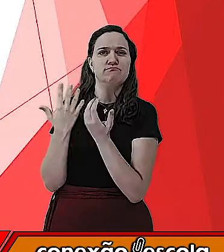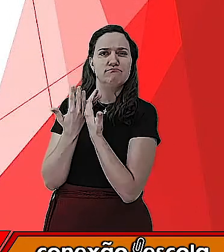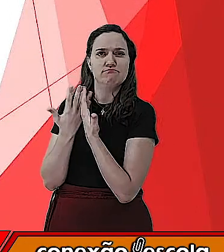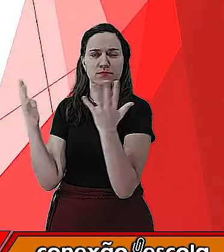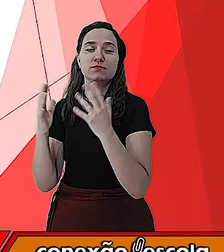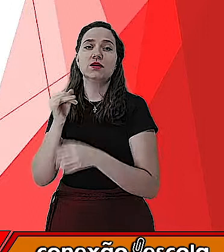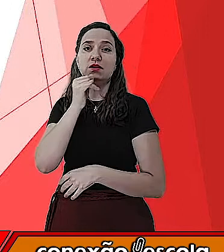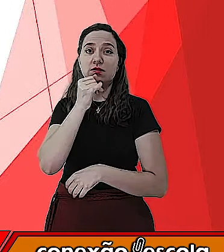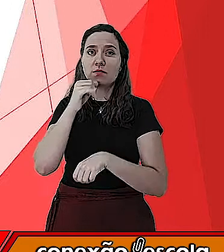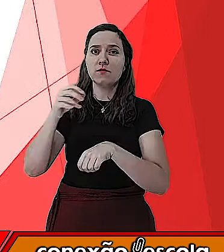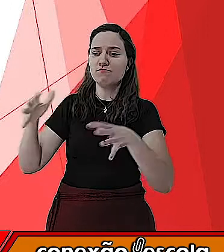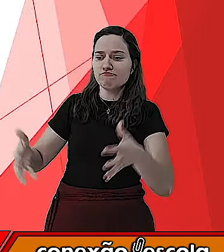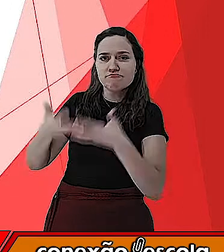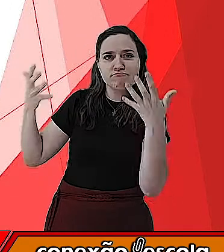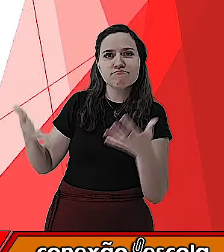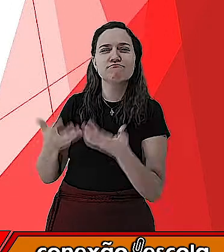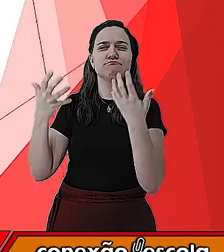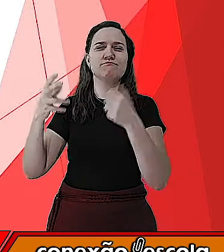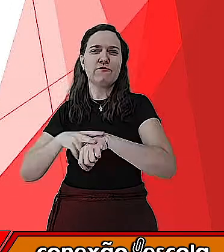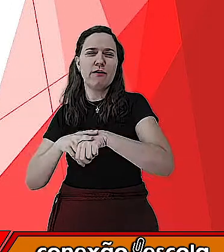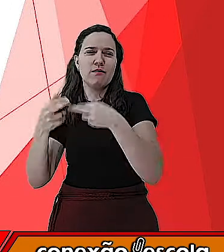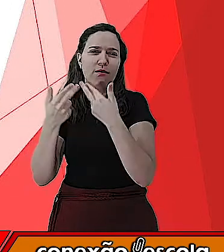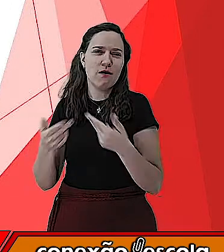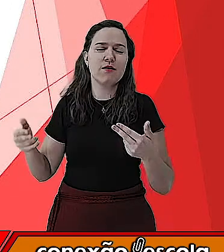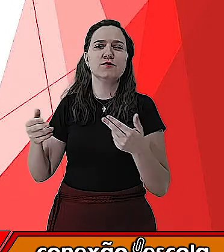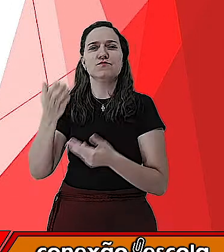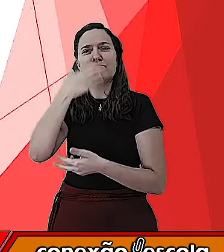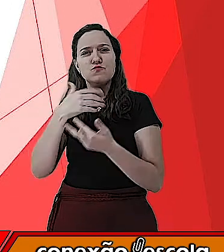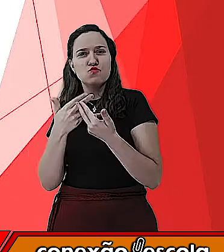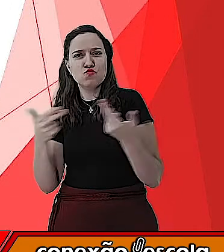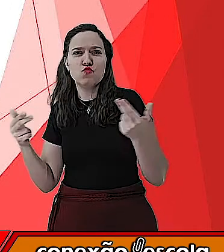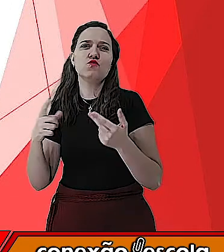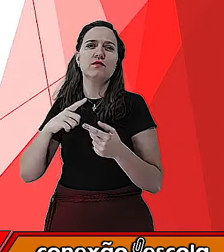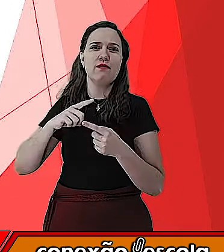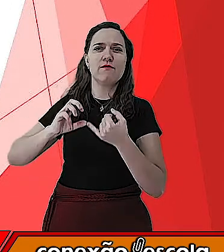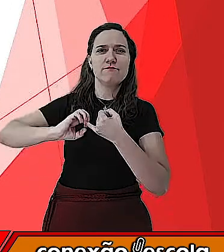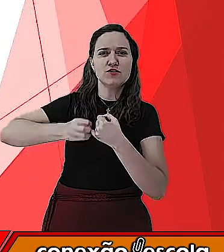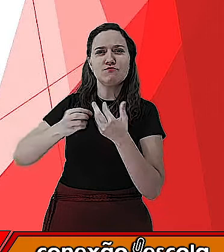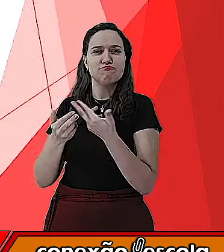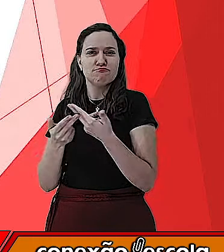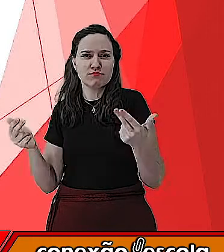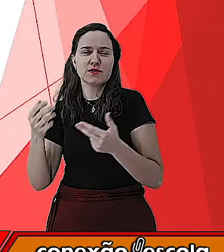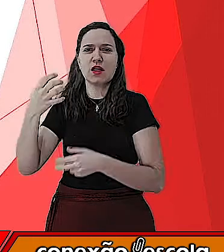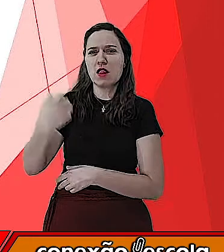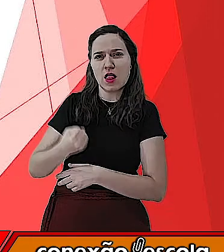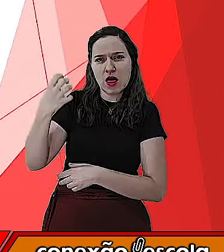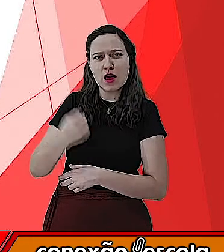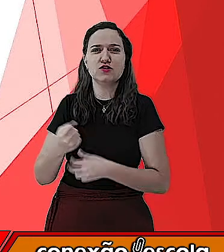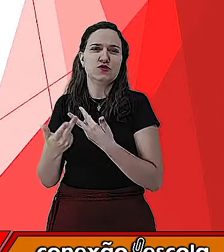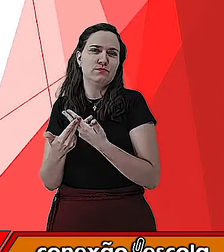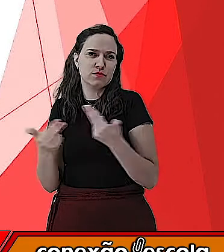as verduras, legumes, frutas, grãos, cereais, leite e seus